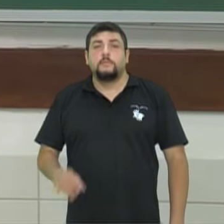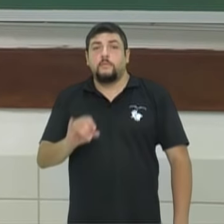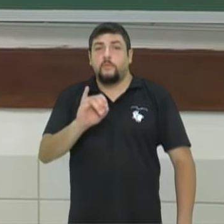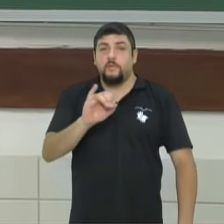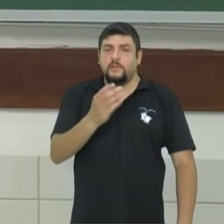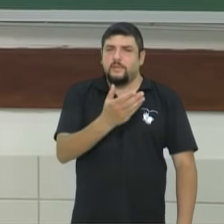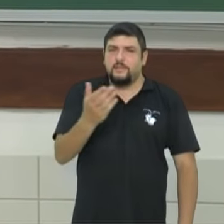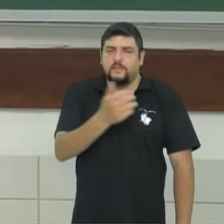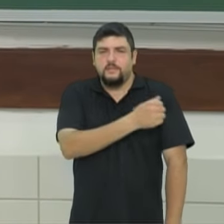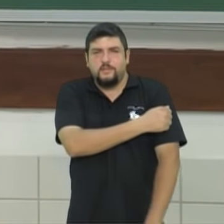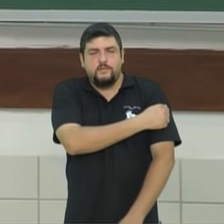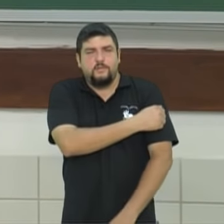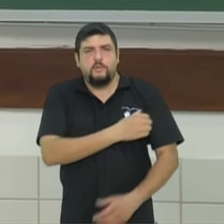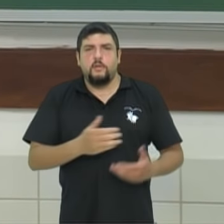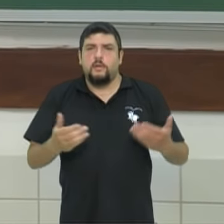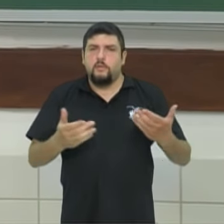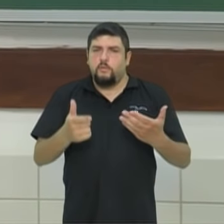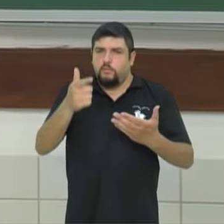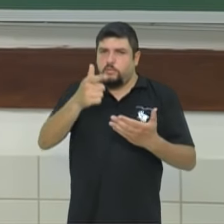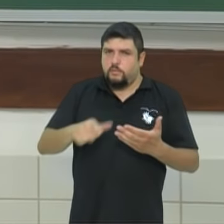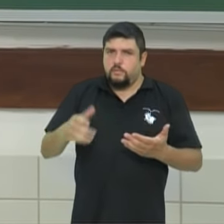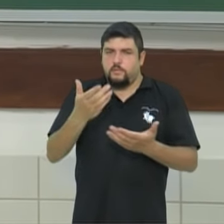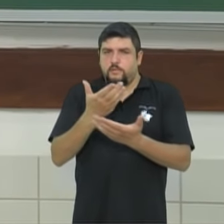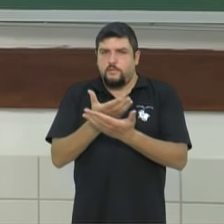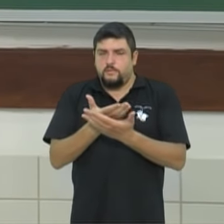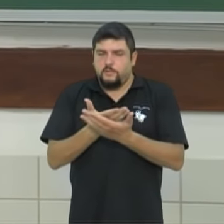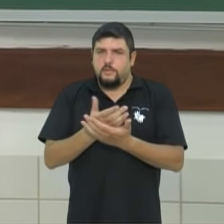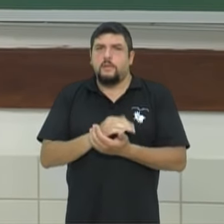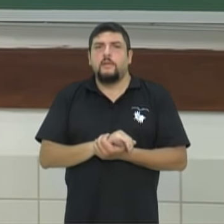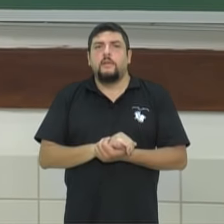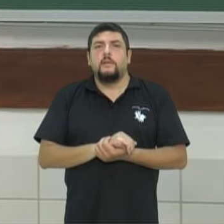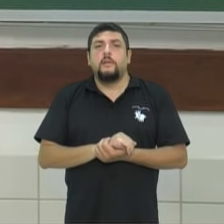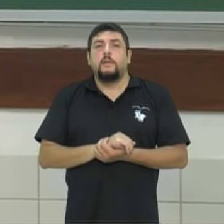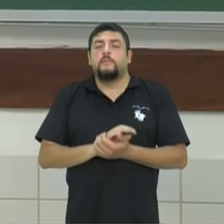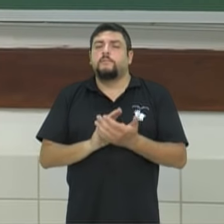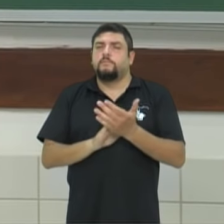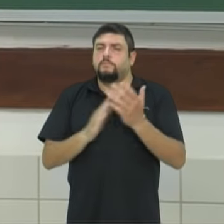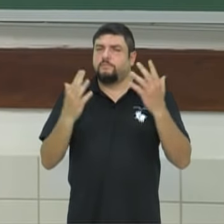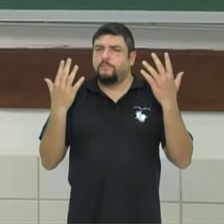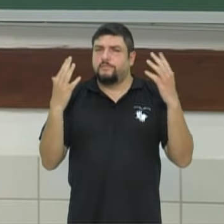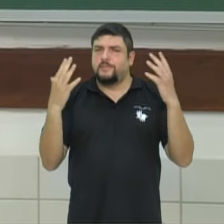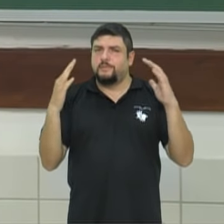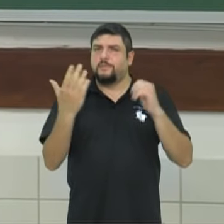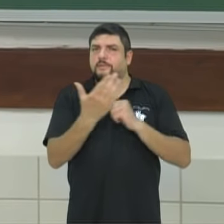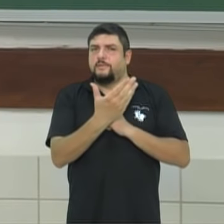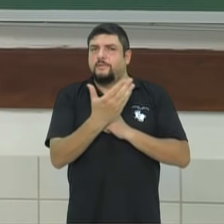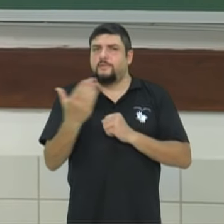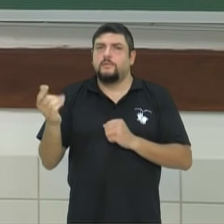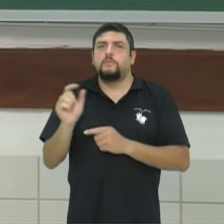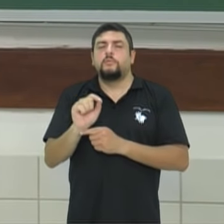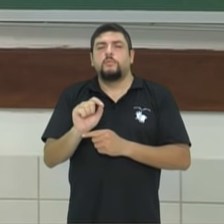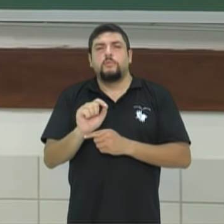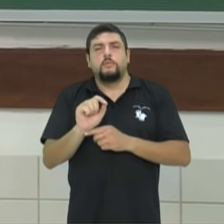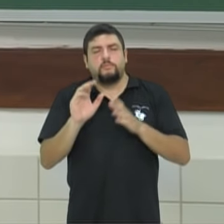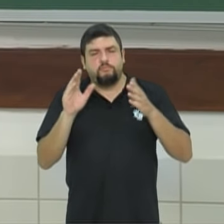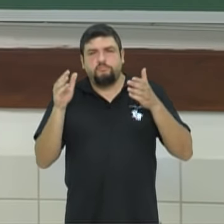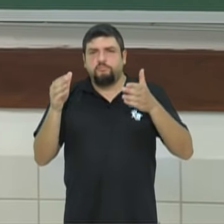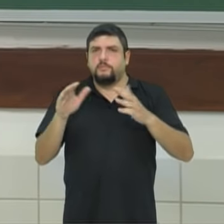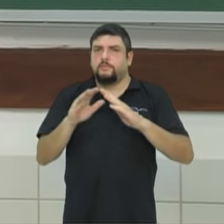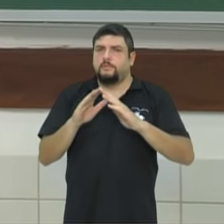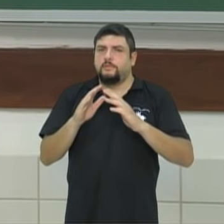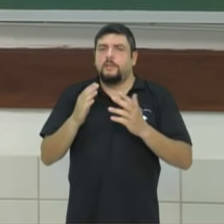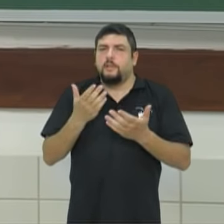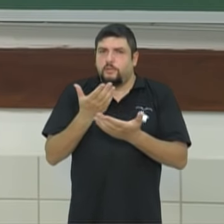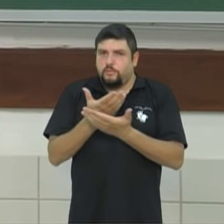Olá, alunos, vamos para mais uma videoaula. Eu quero parabenizar de novo vocês por estarem aí concentrados nos estudos.